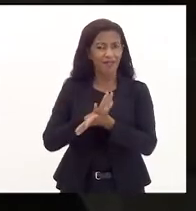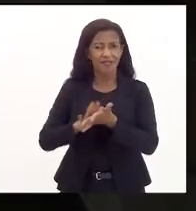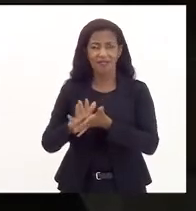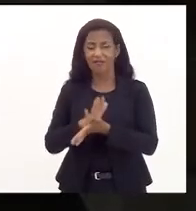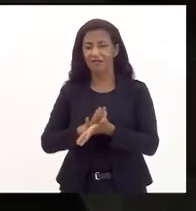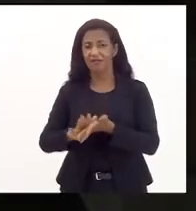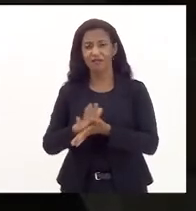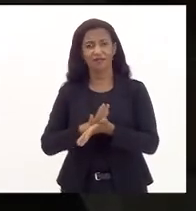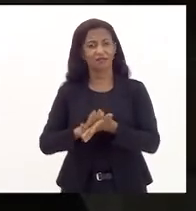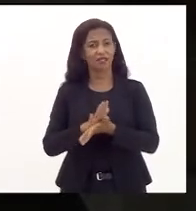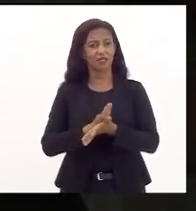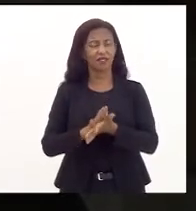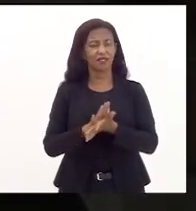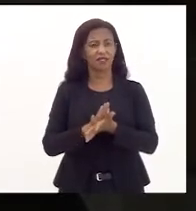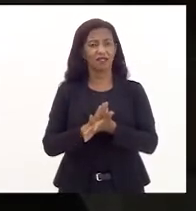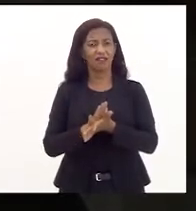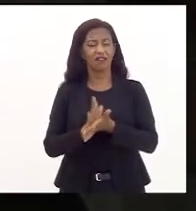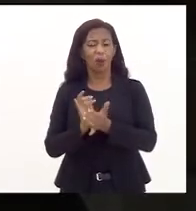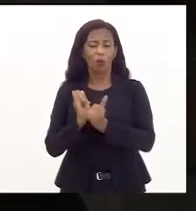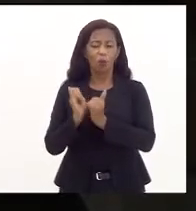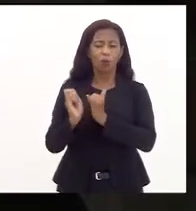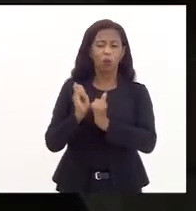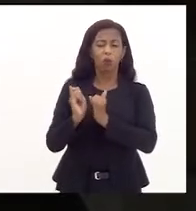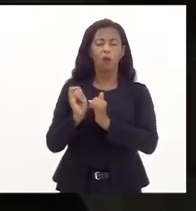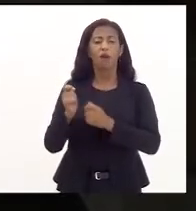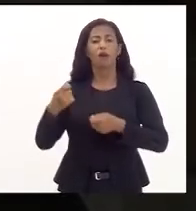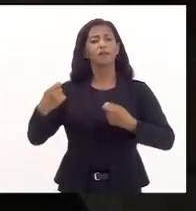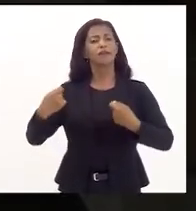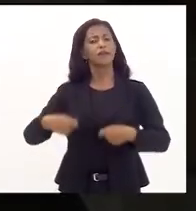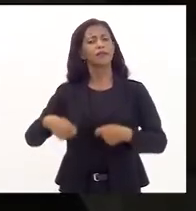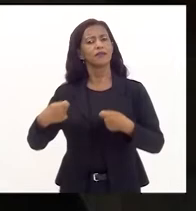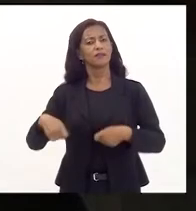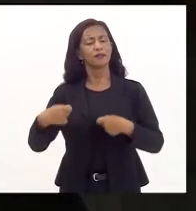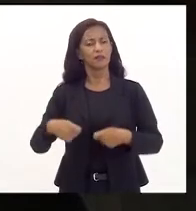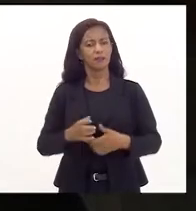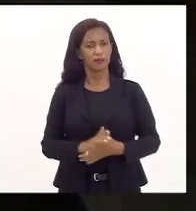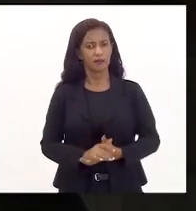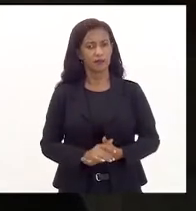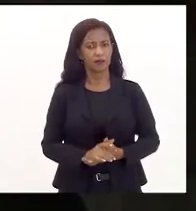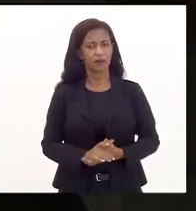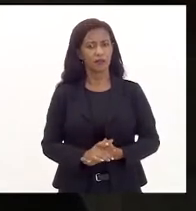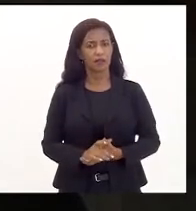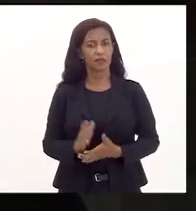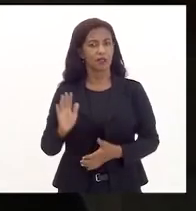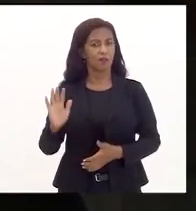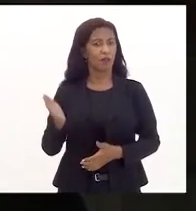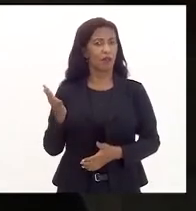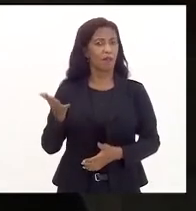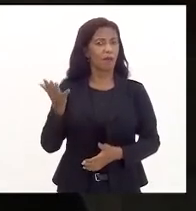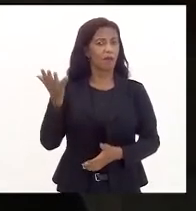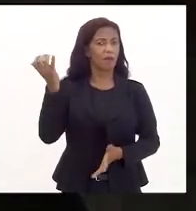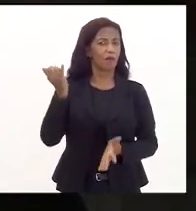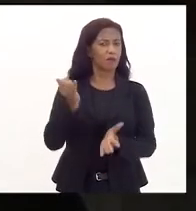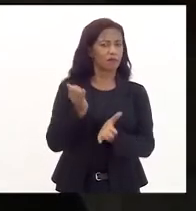comentário sobre a imperiosa necessidade de aumento da receita.